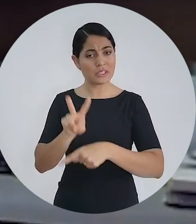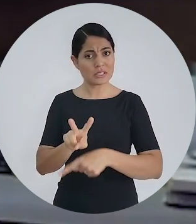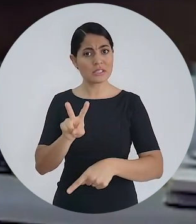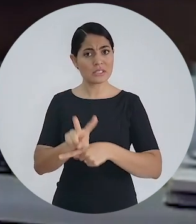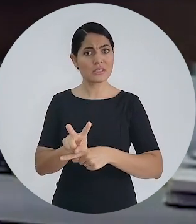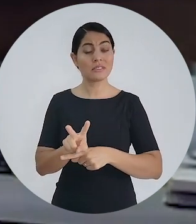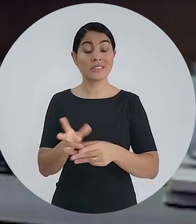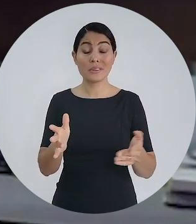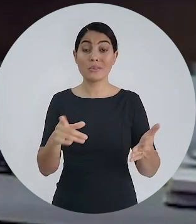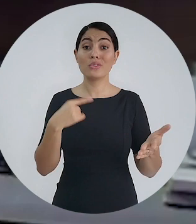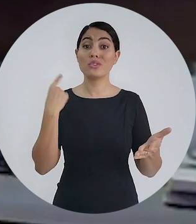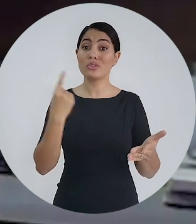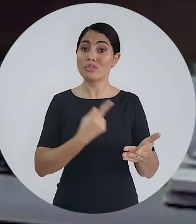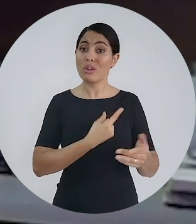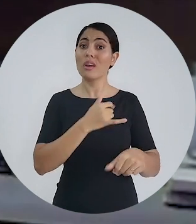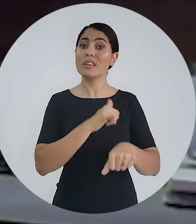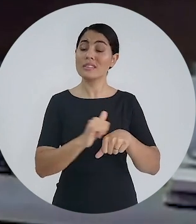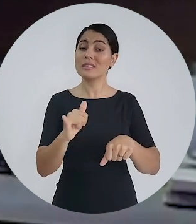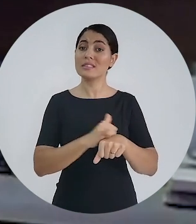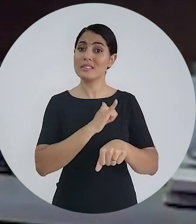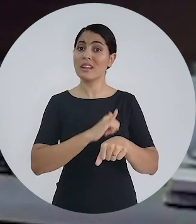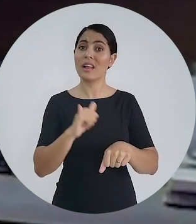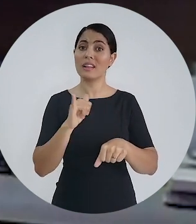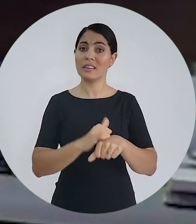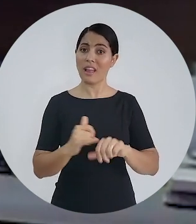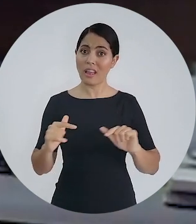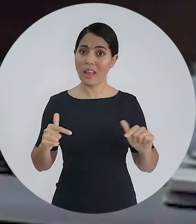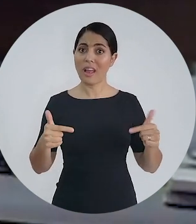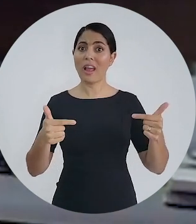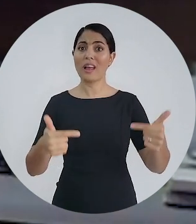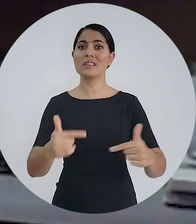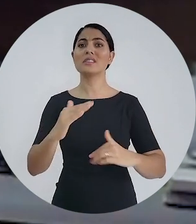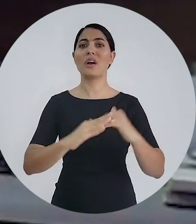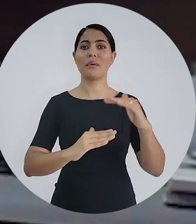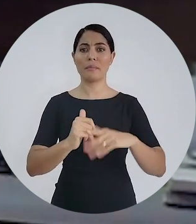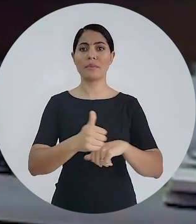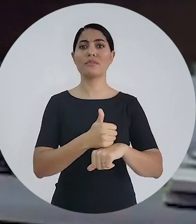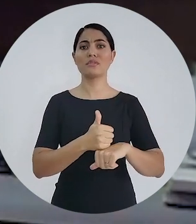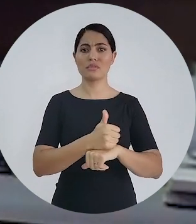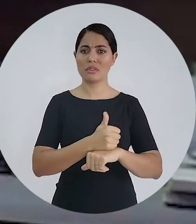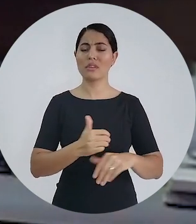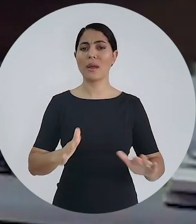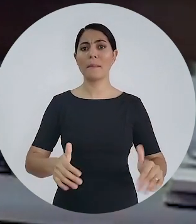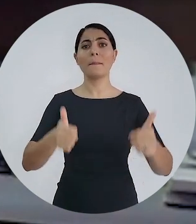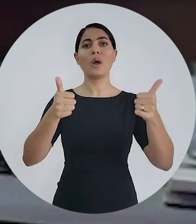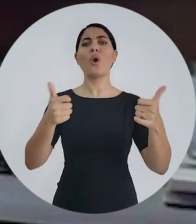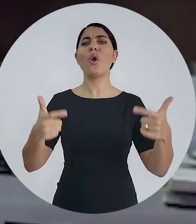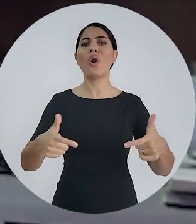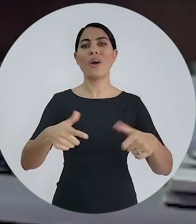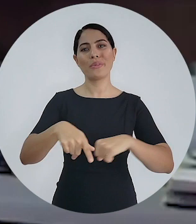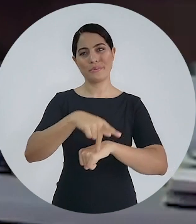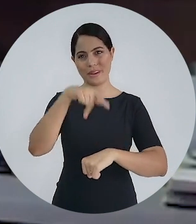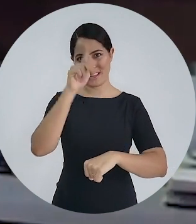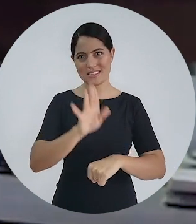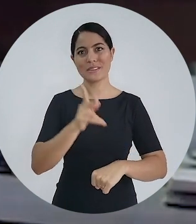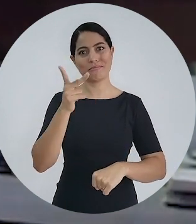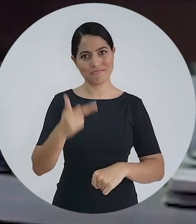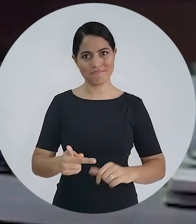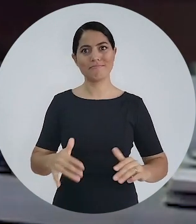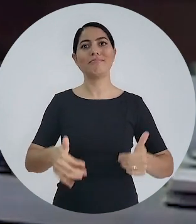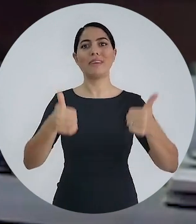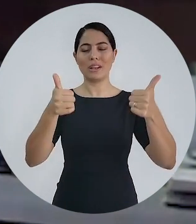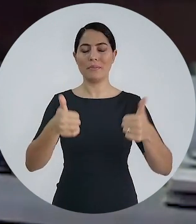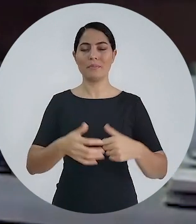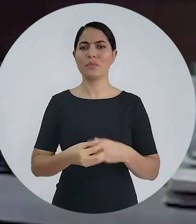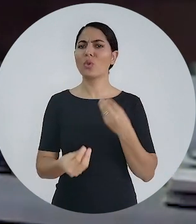buscando soluções para melhorar o exercício da nossa atividade profissional no